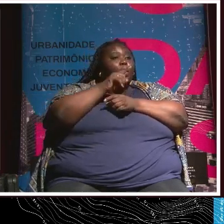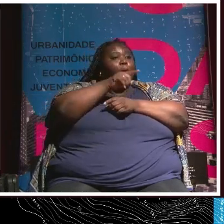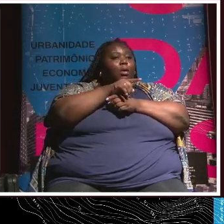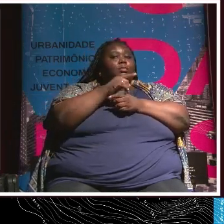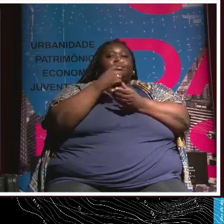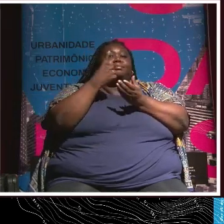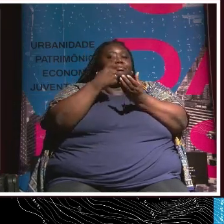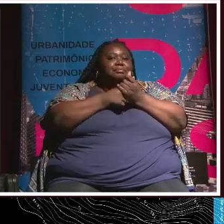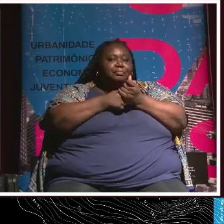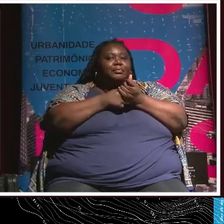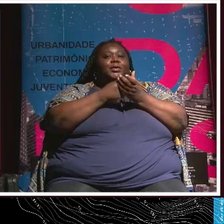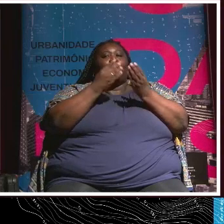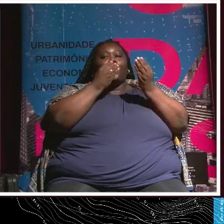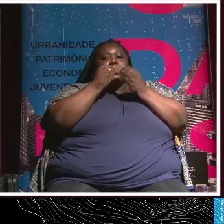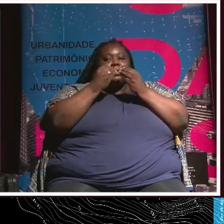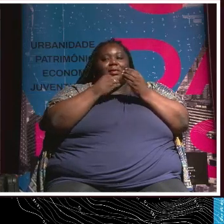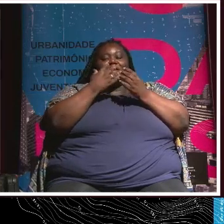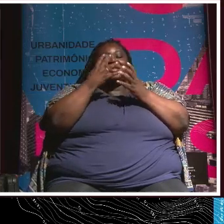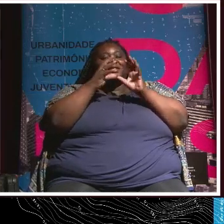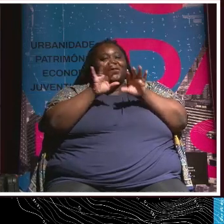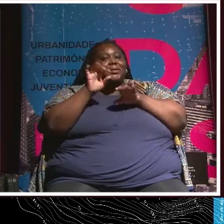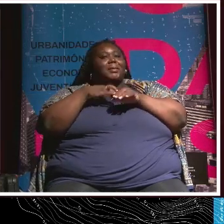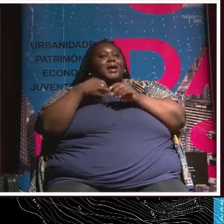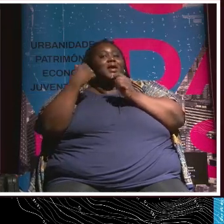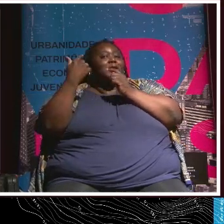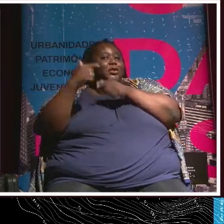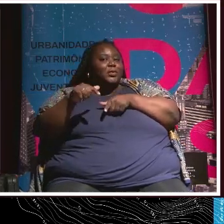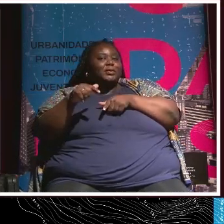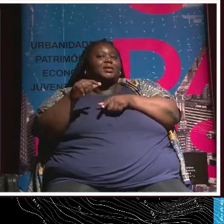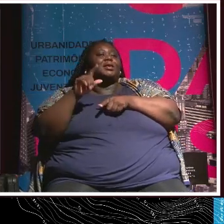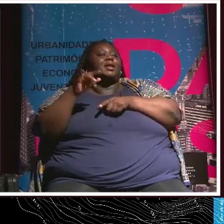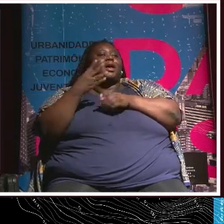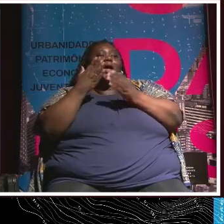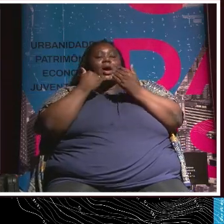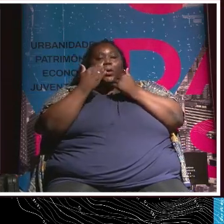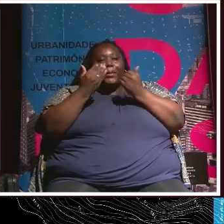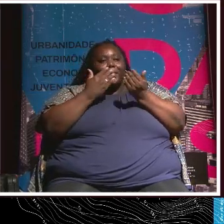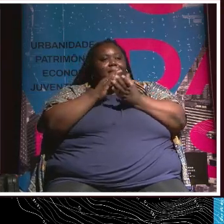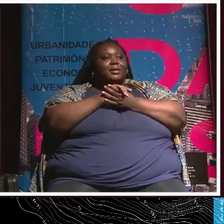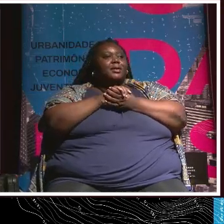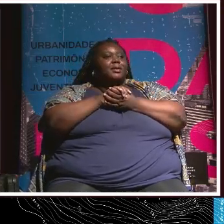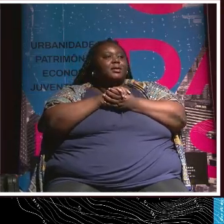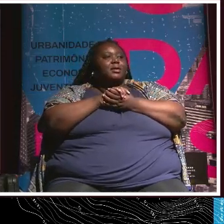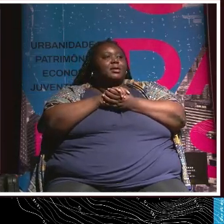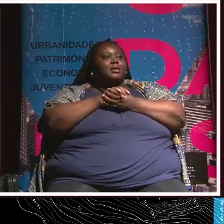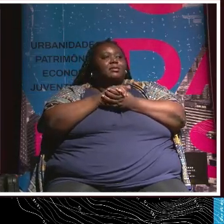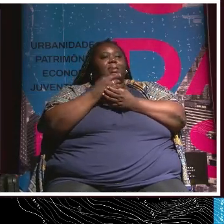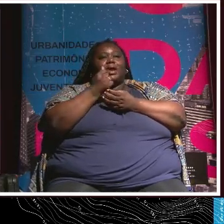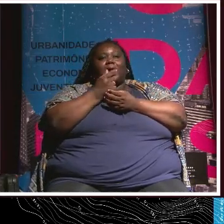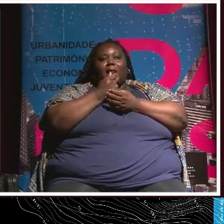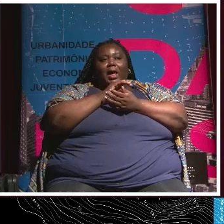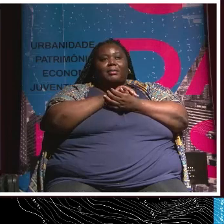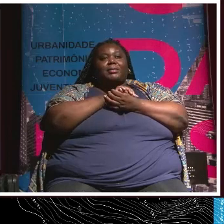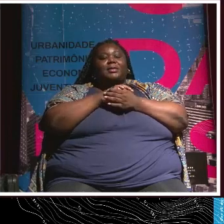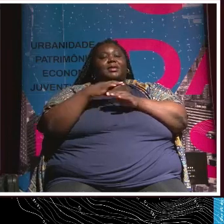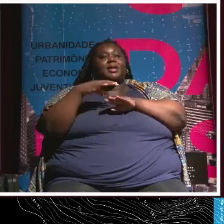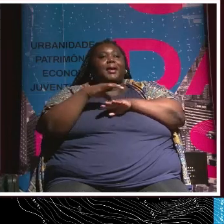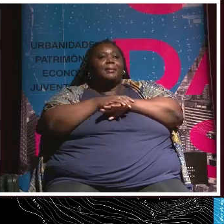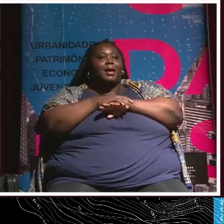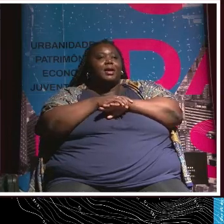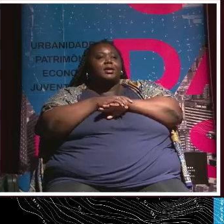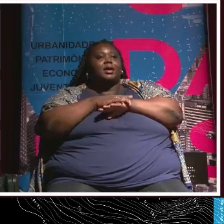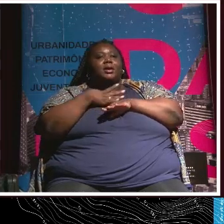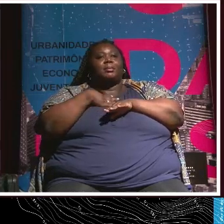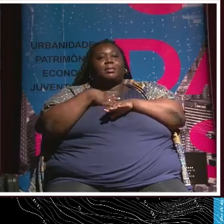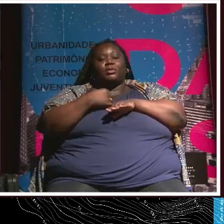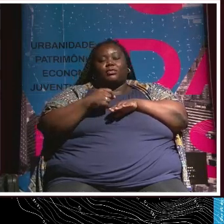estão fazendo hip-hop, do slam, vira prato de comida, vira lápis, vira sapato, para o